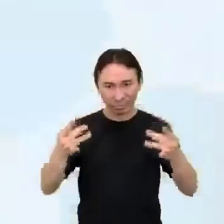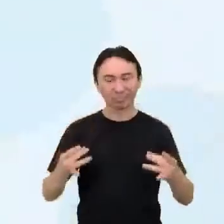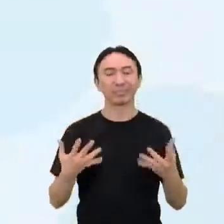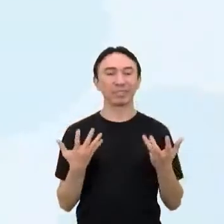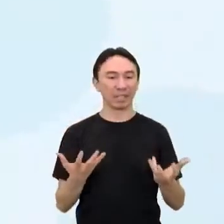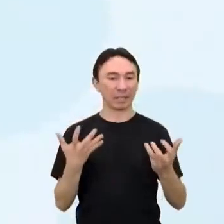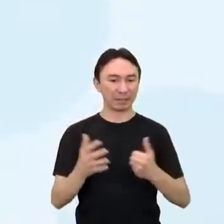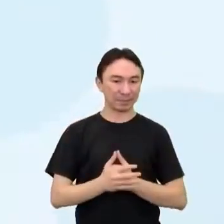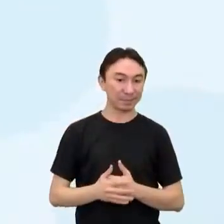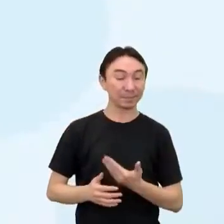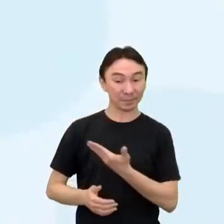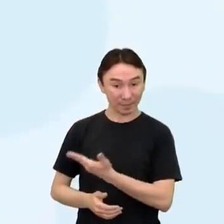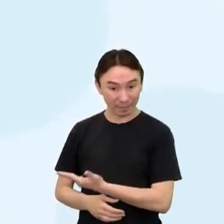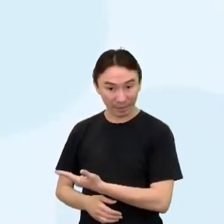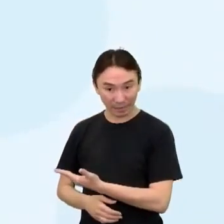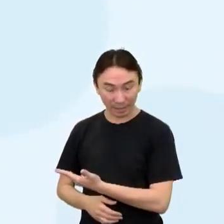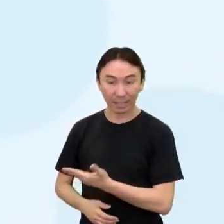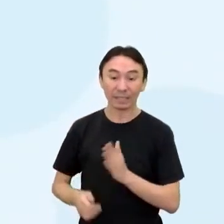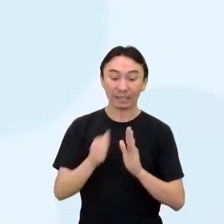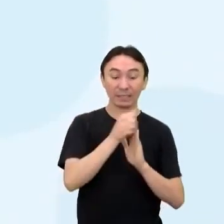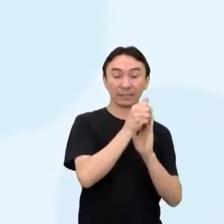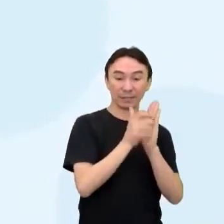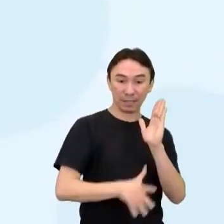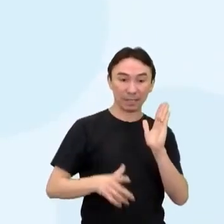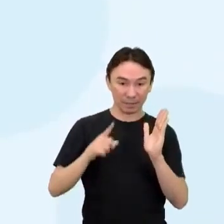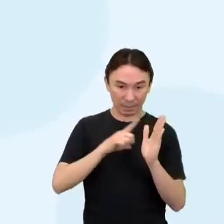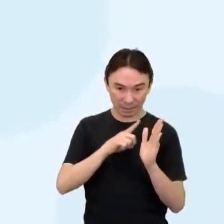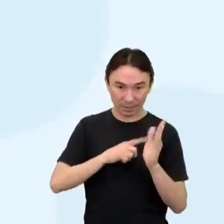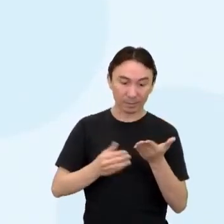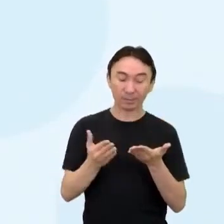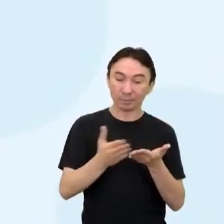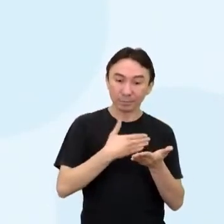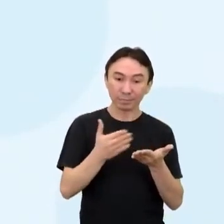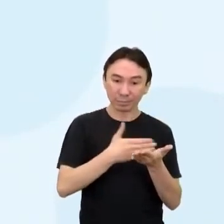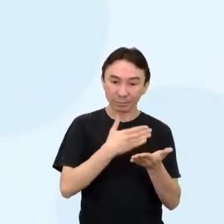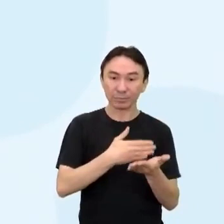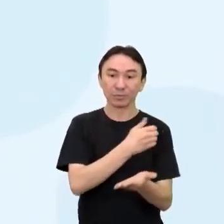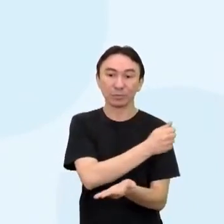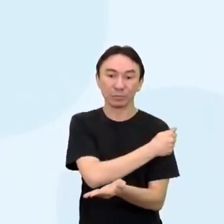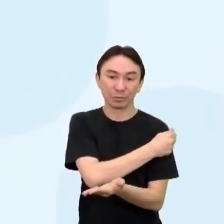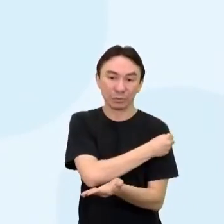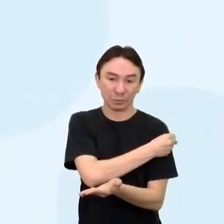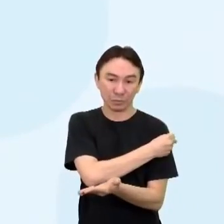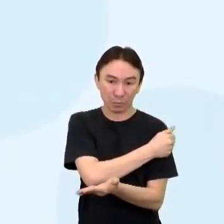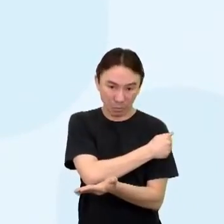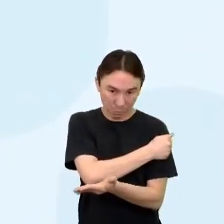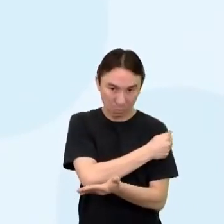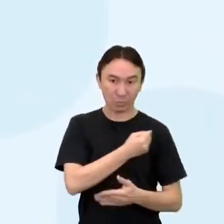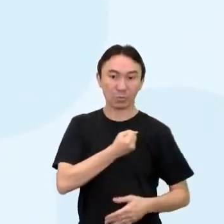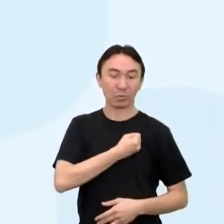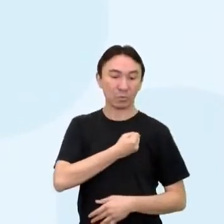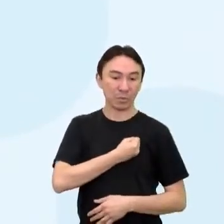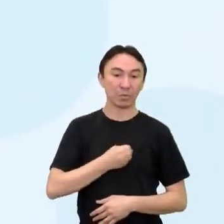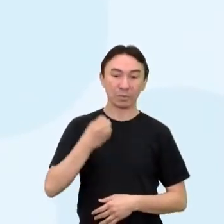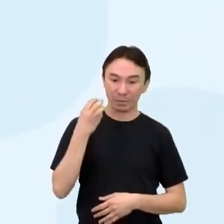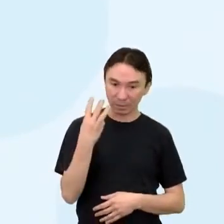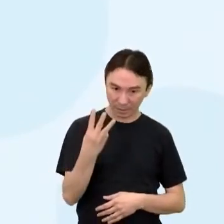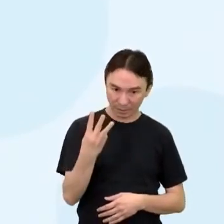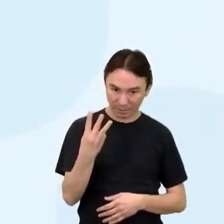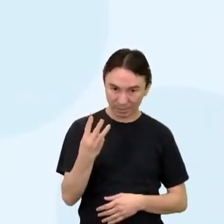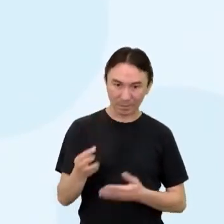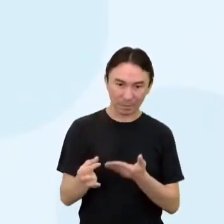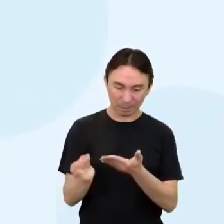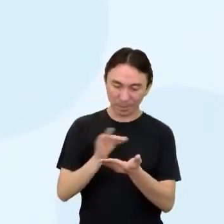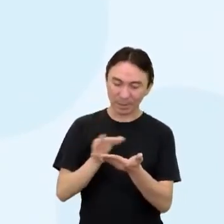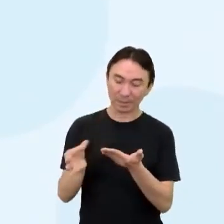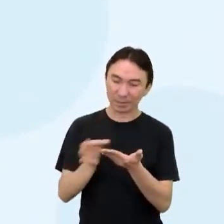ela tá lá no volume 3 do Aprender Sempre, o oitavo ano, ela foi extraída de lá, tudo bem? A gente deu uma ajustada aí